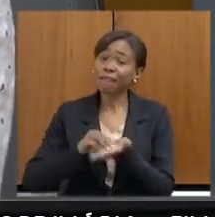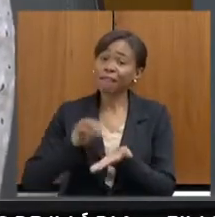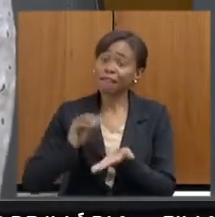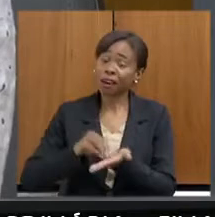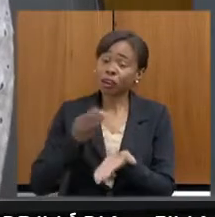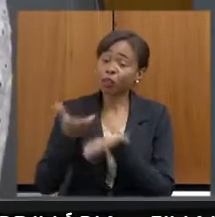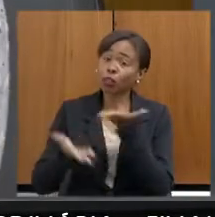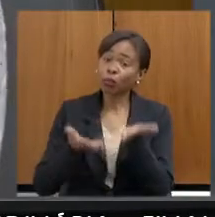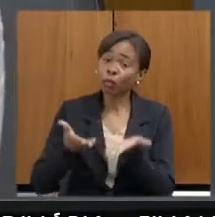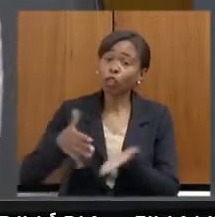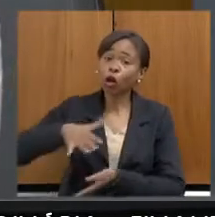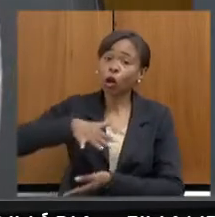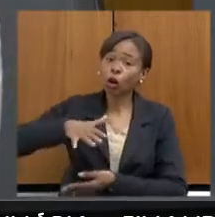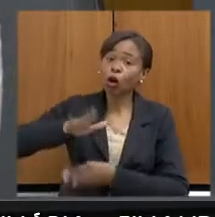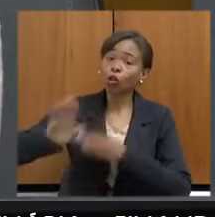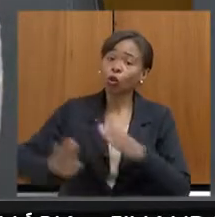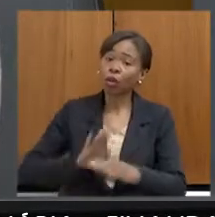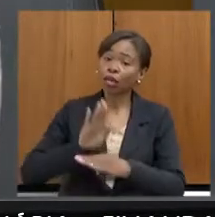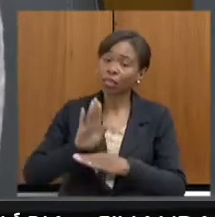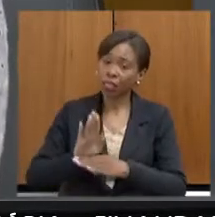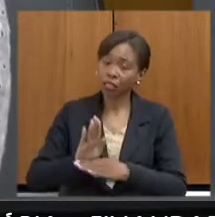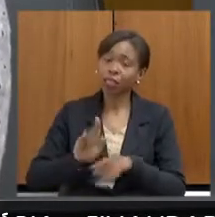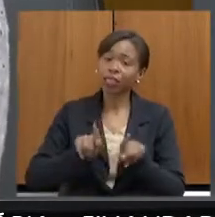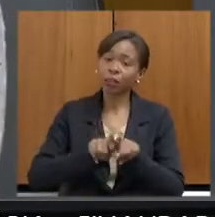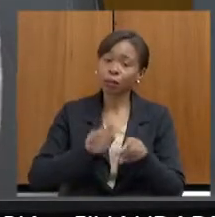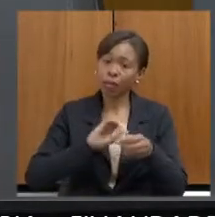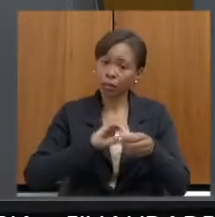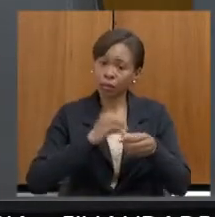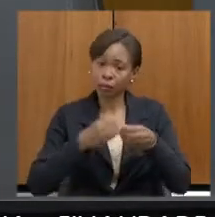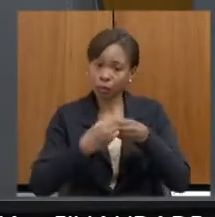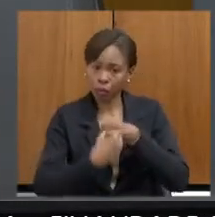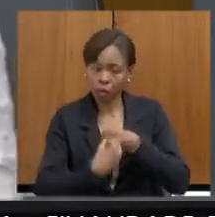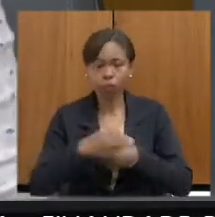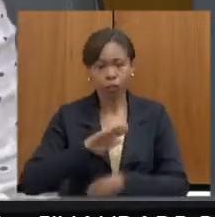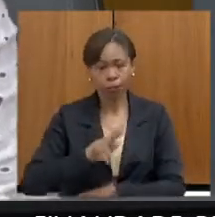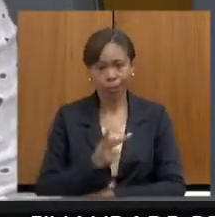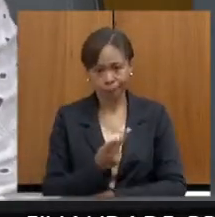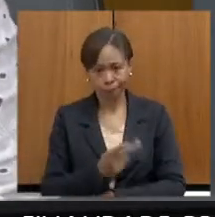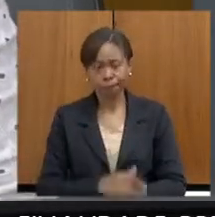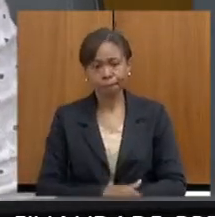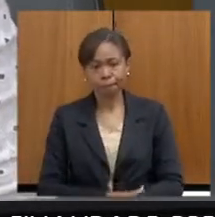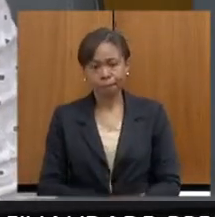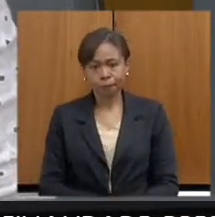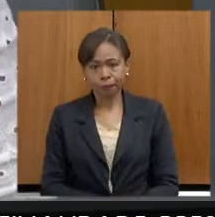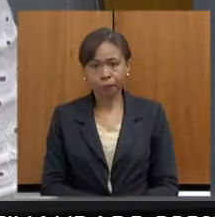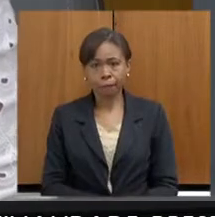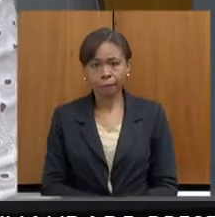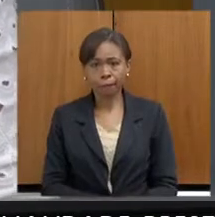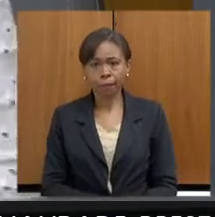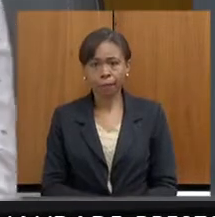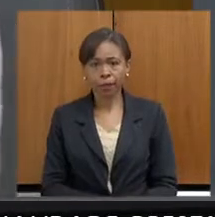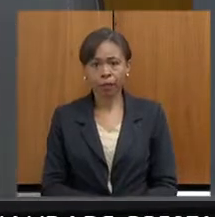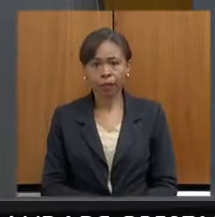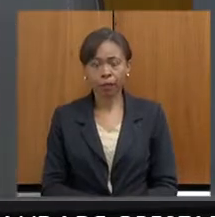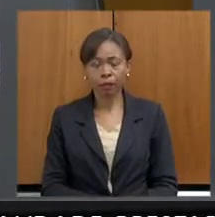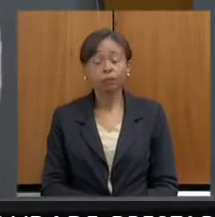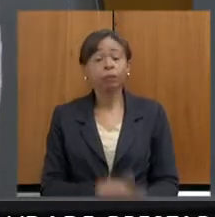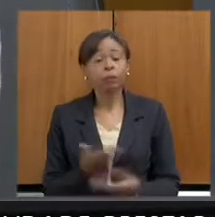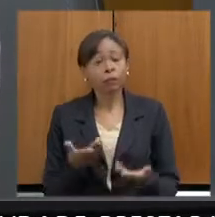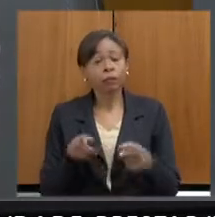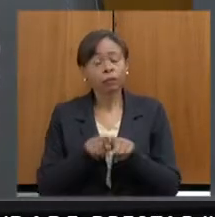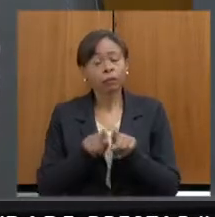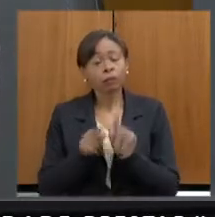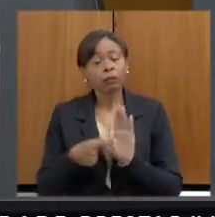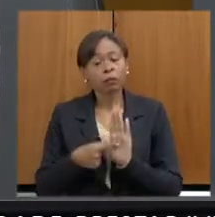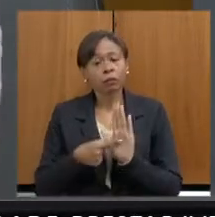Barreiro e da região metropolitana em Belo Horizonte queria que também aproveitar a oportunidade para registrar